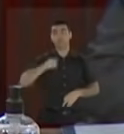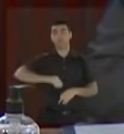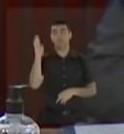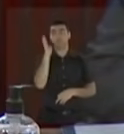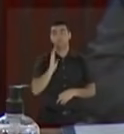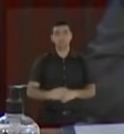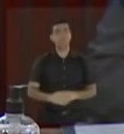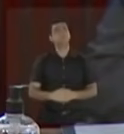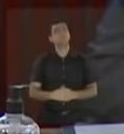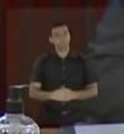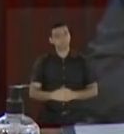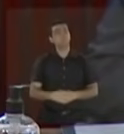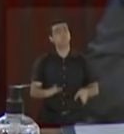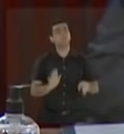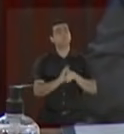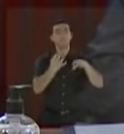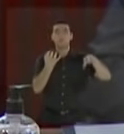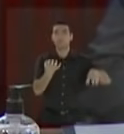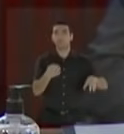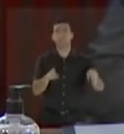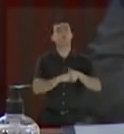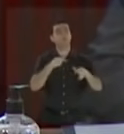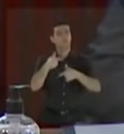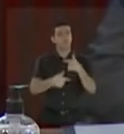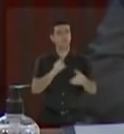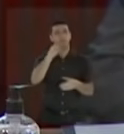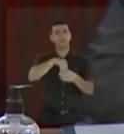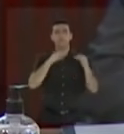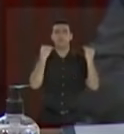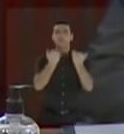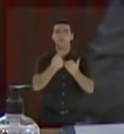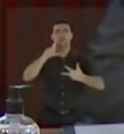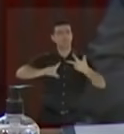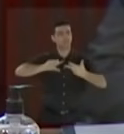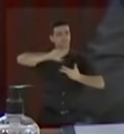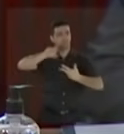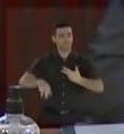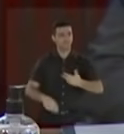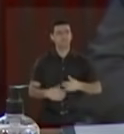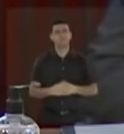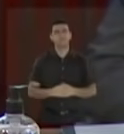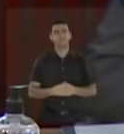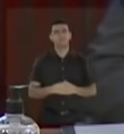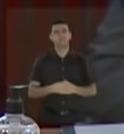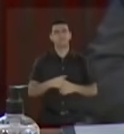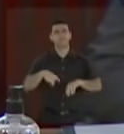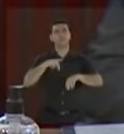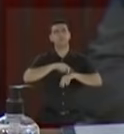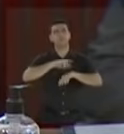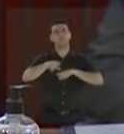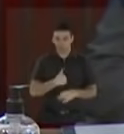dou essa rotina e do surpresas nós tivemos a uma das investigações de trabalho de jornalistas investigativos